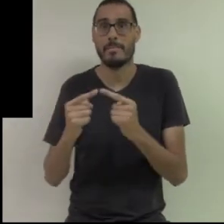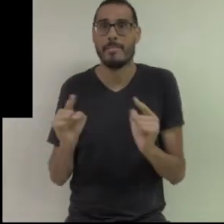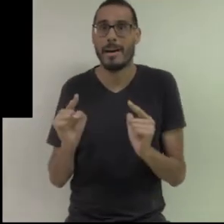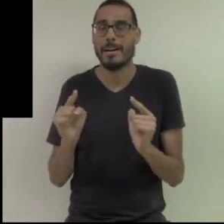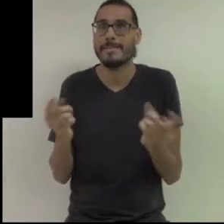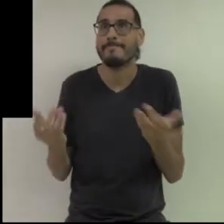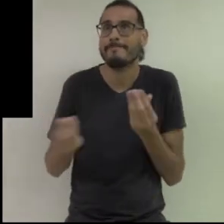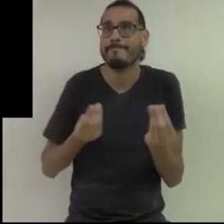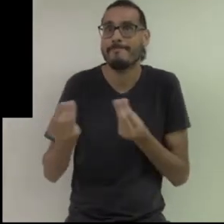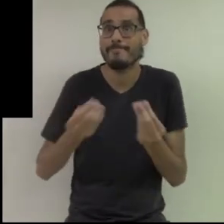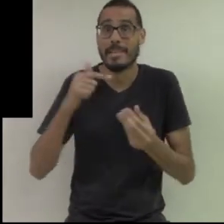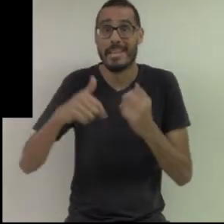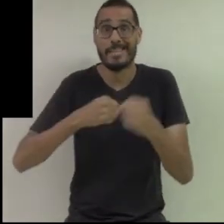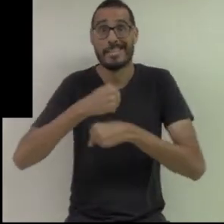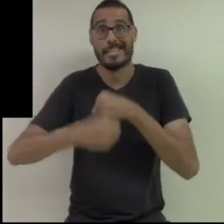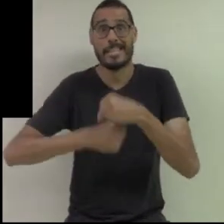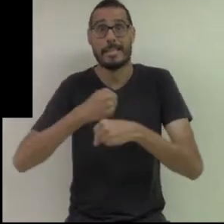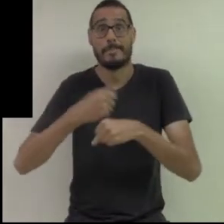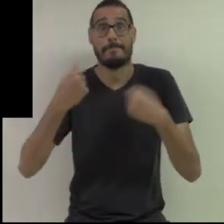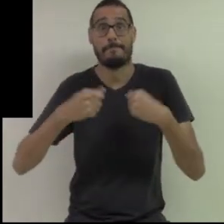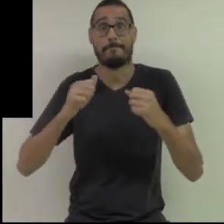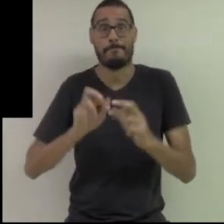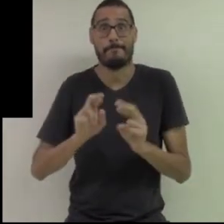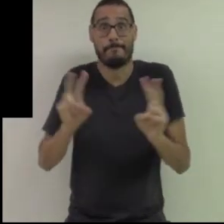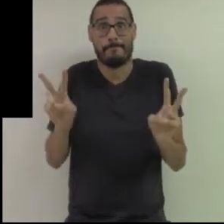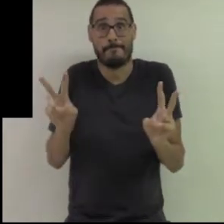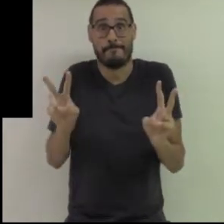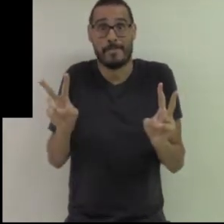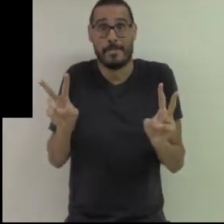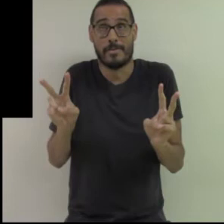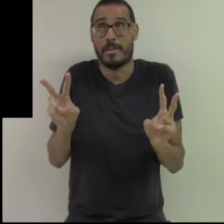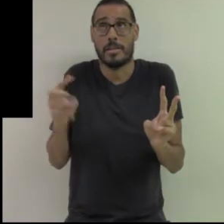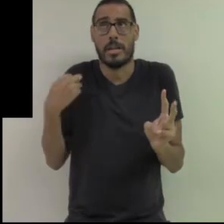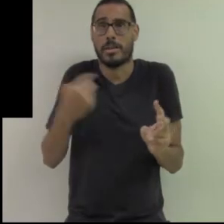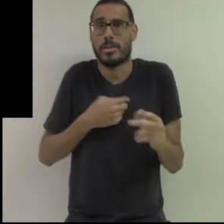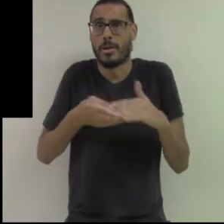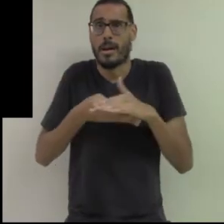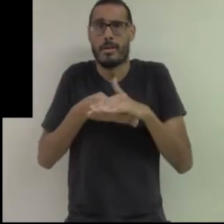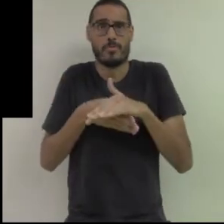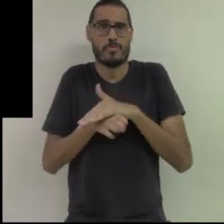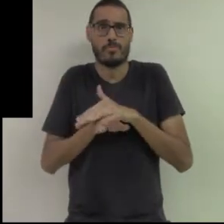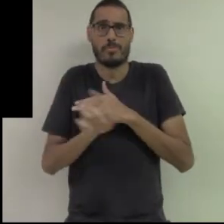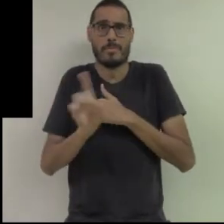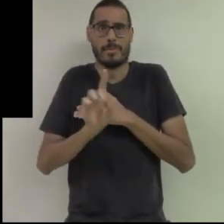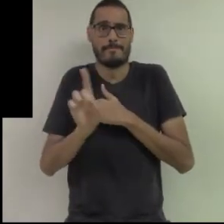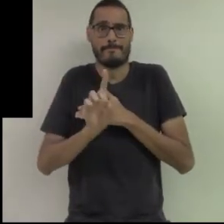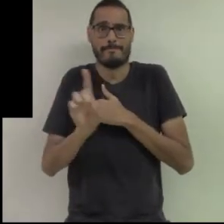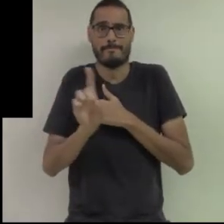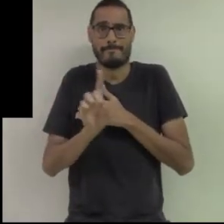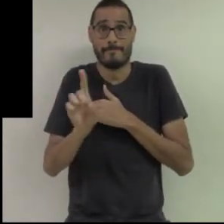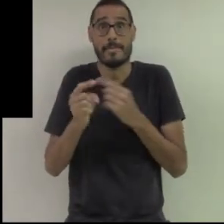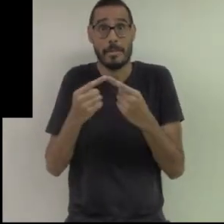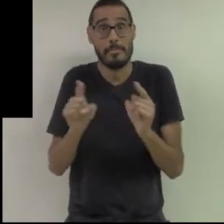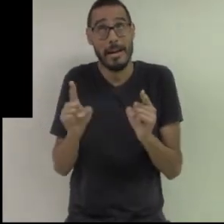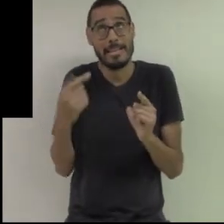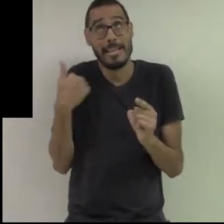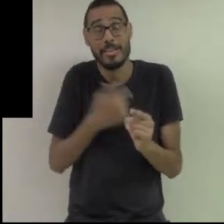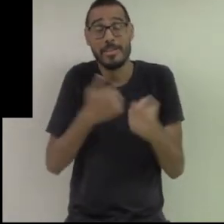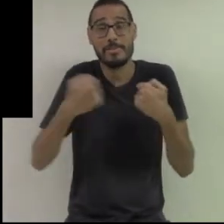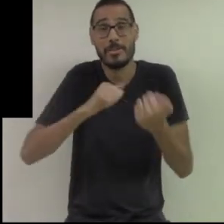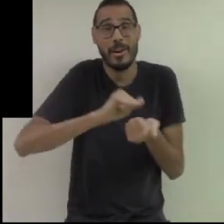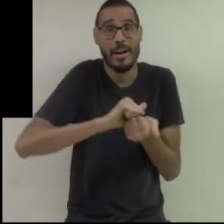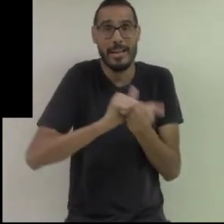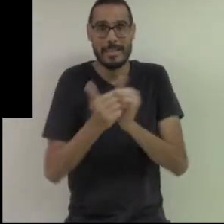de muitas maneiras, esse ano exigiu o diferente, o não usual, o que não estávamos acostumados e assim precisamos